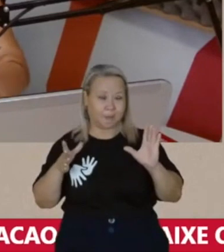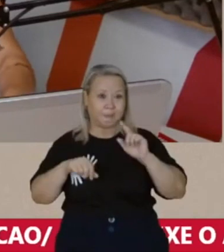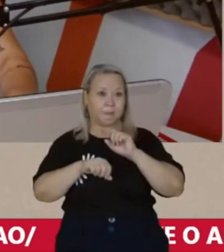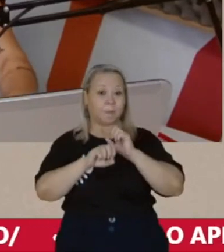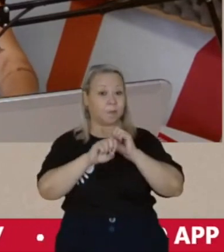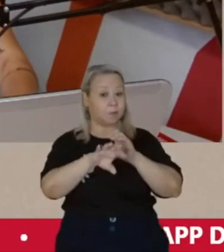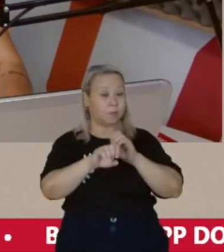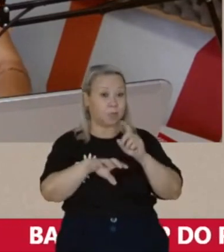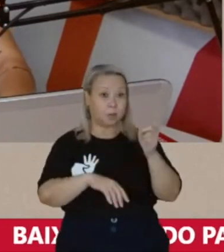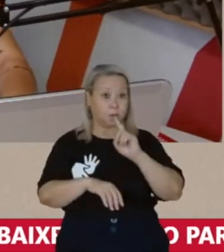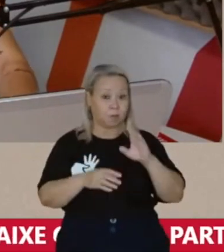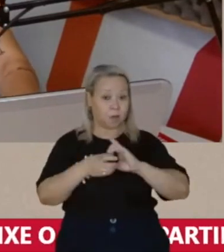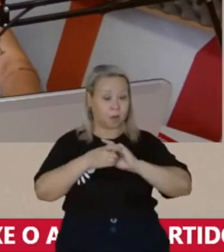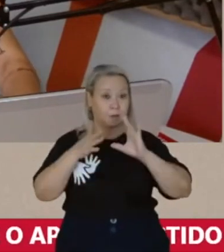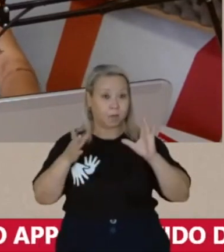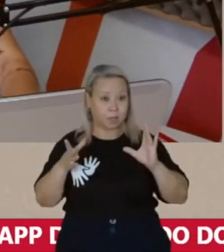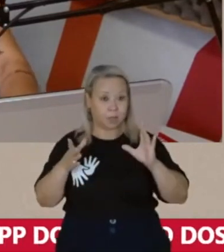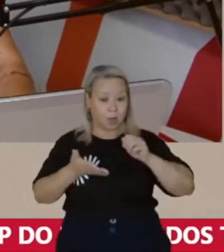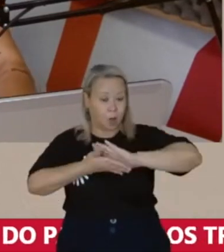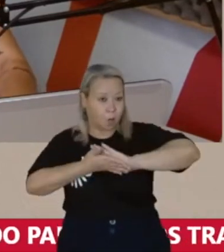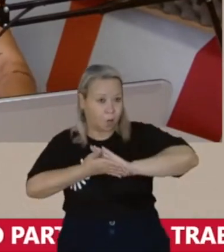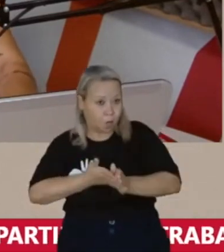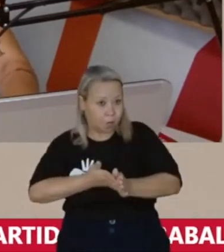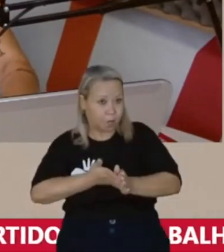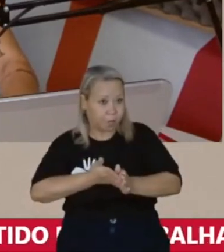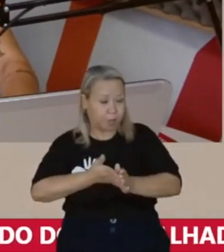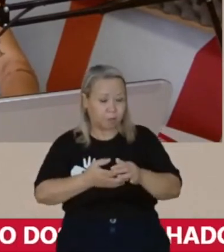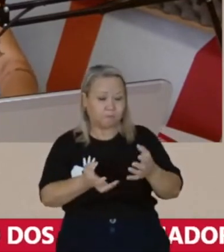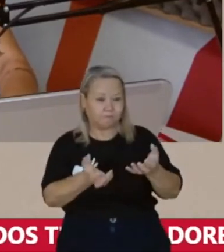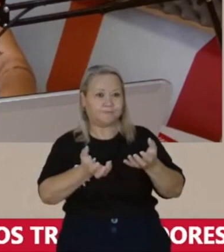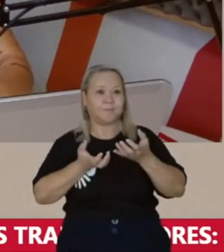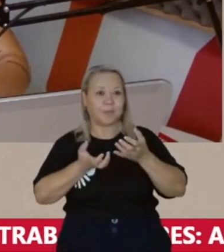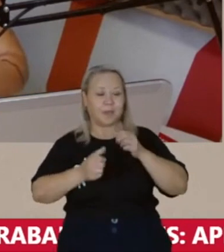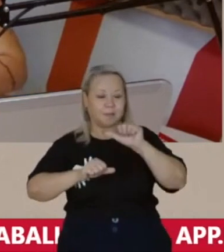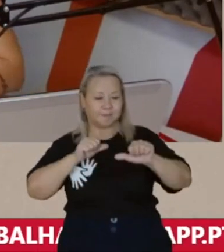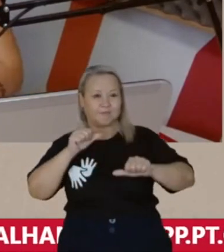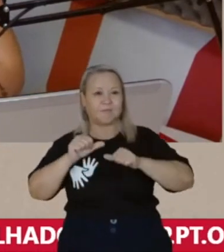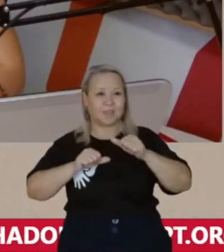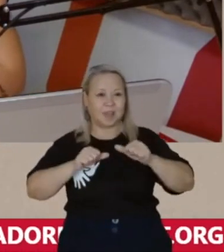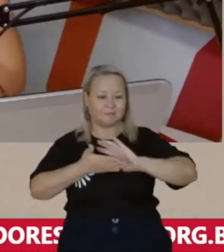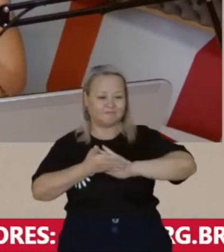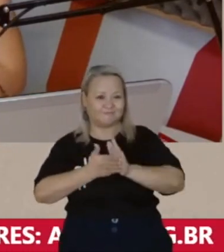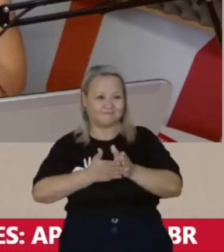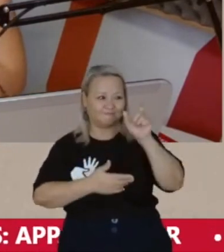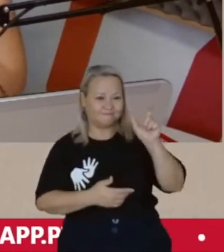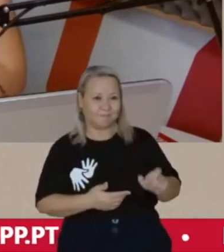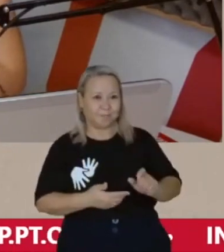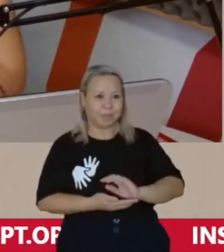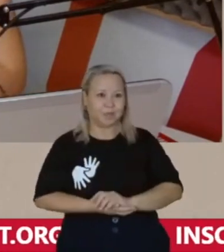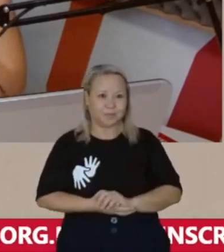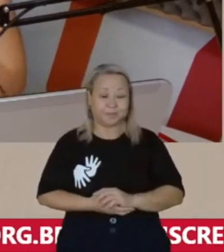é libertadora, o oprimido quer se tornar opressor. Como